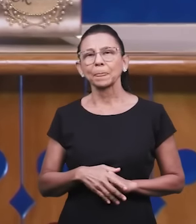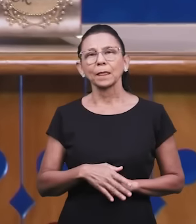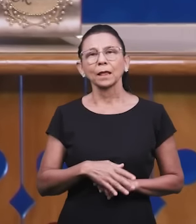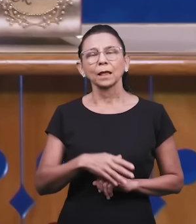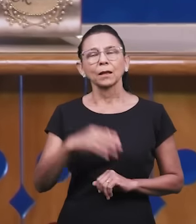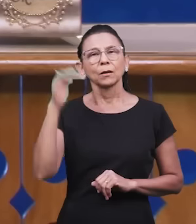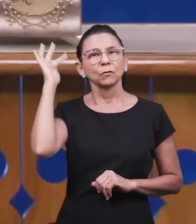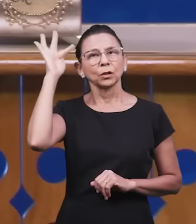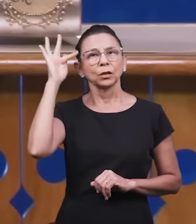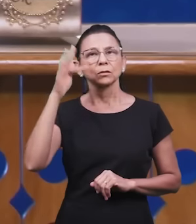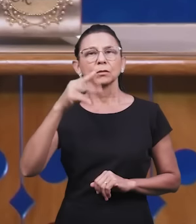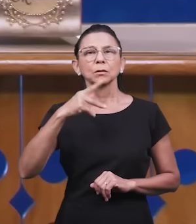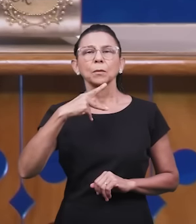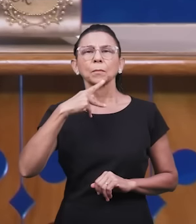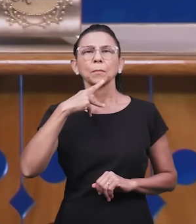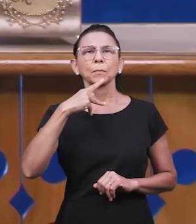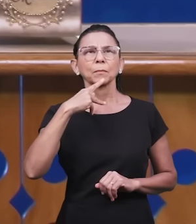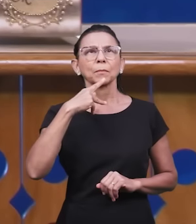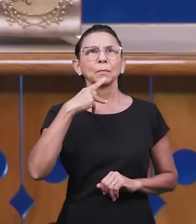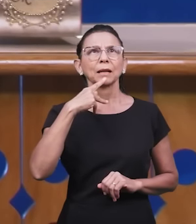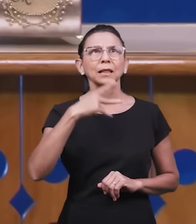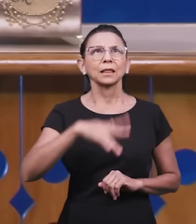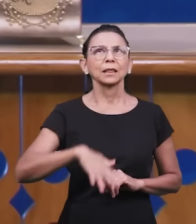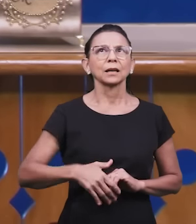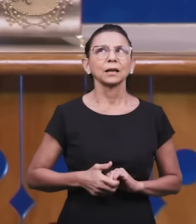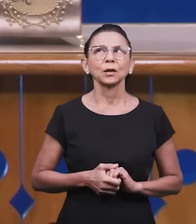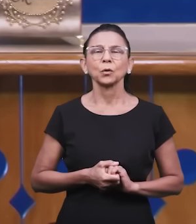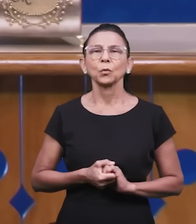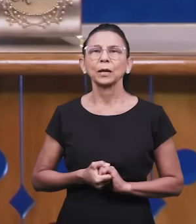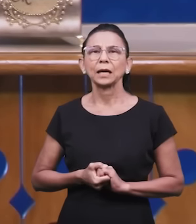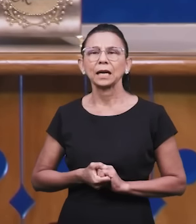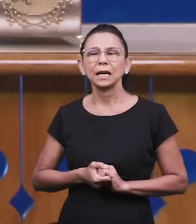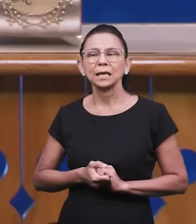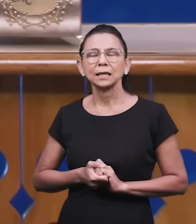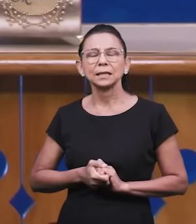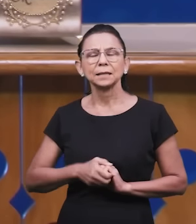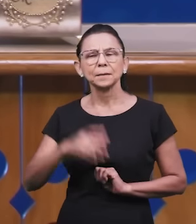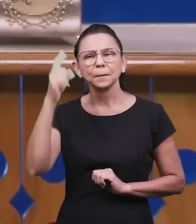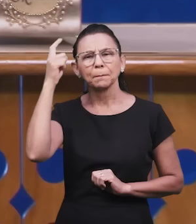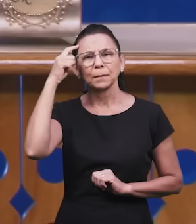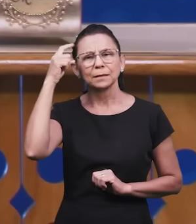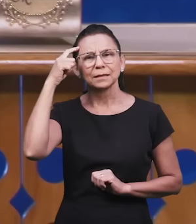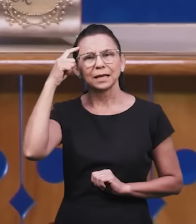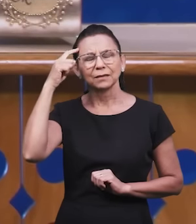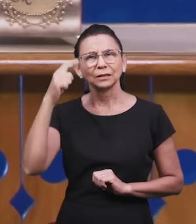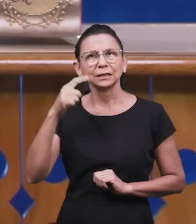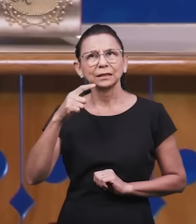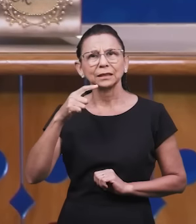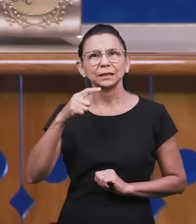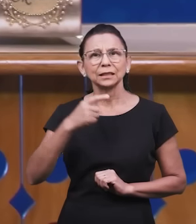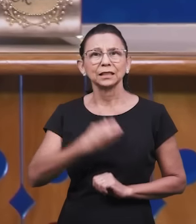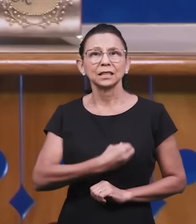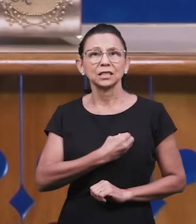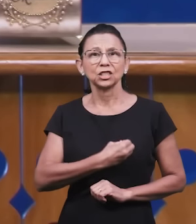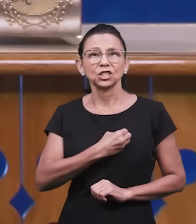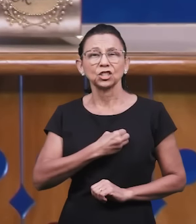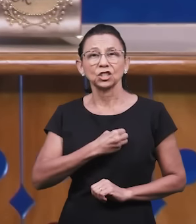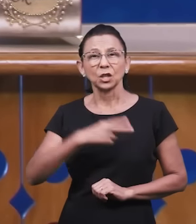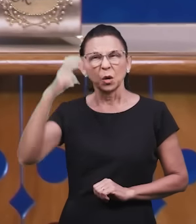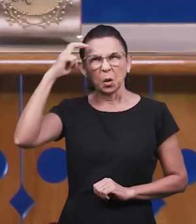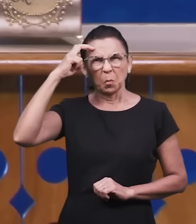entendia, acerca de um demiurgo. O demiurgo é uma inteligência superior que havia criado todas as coisas.